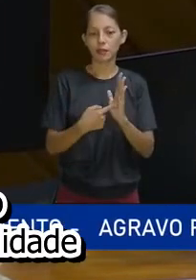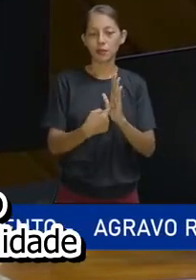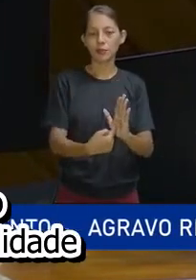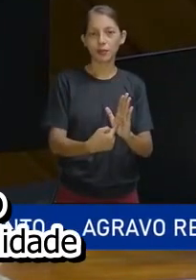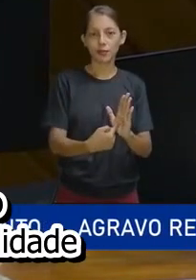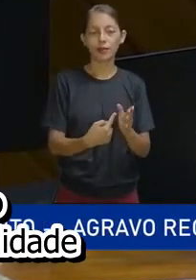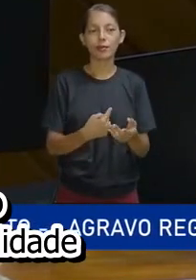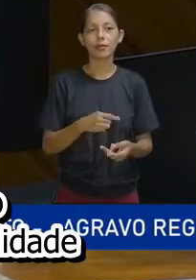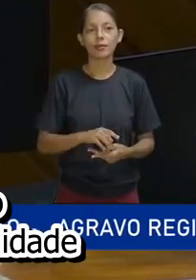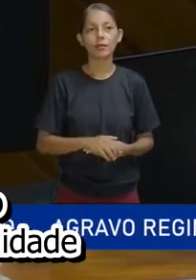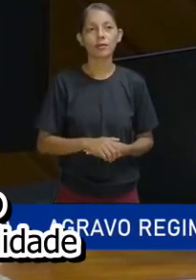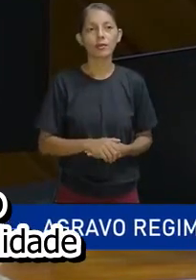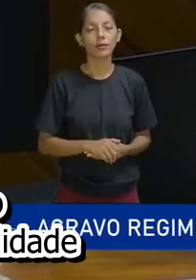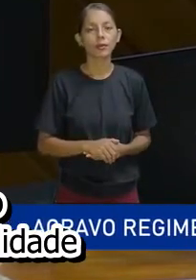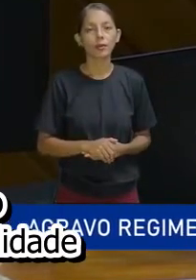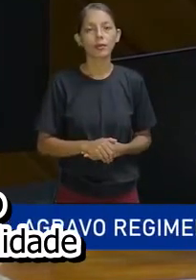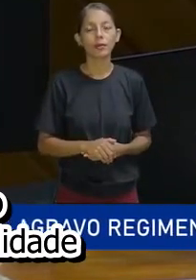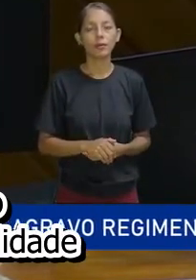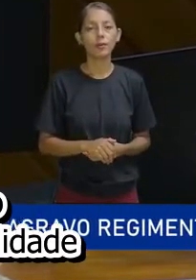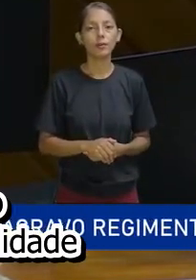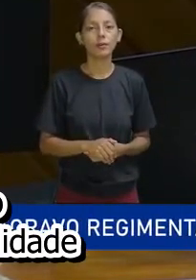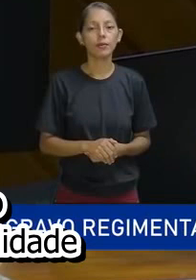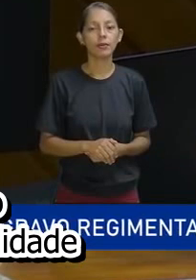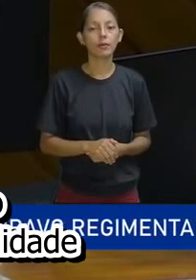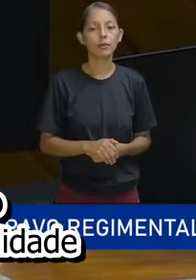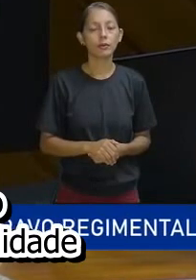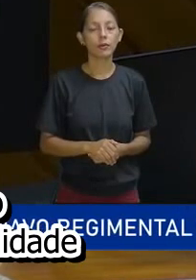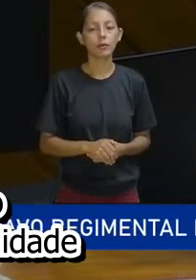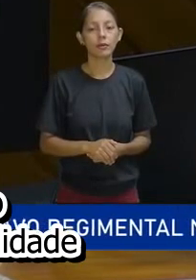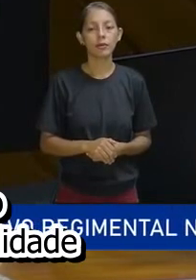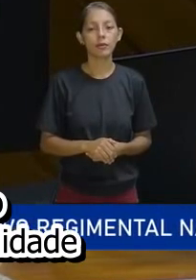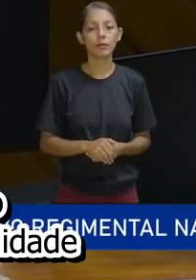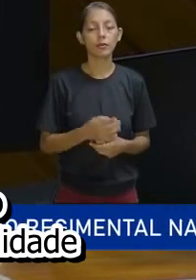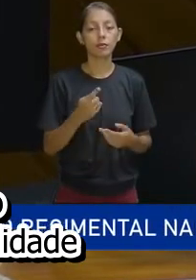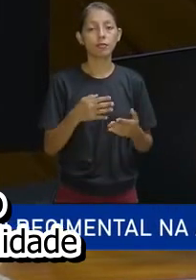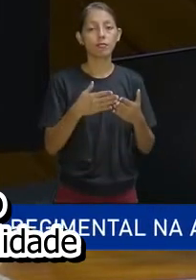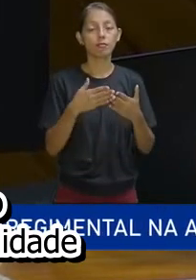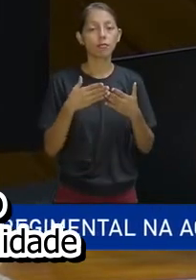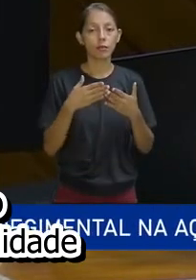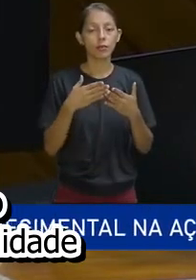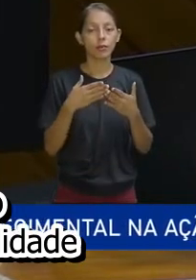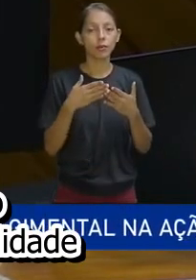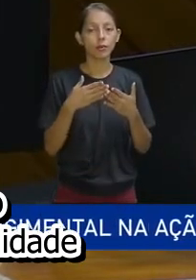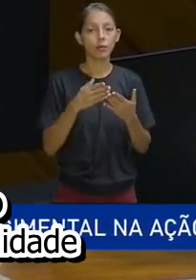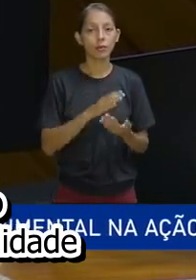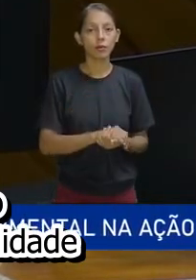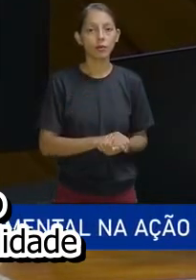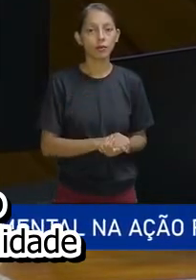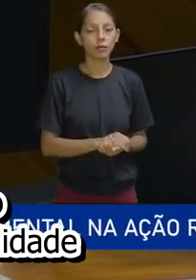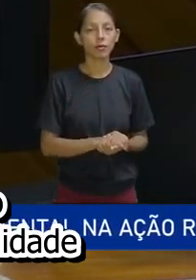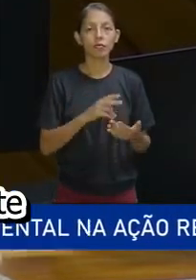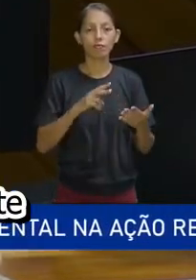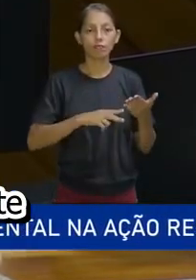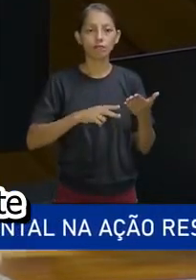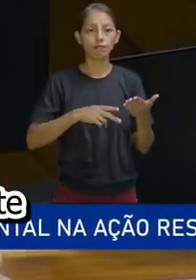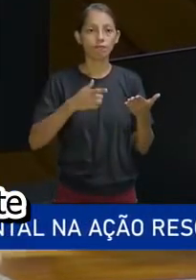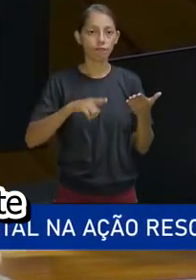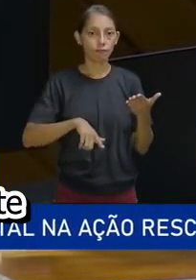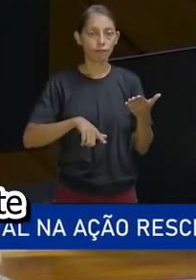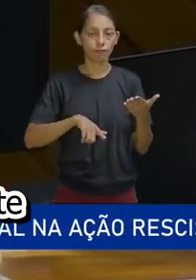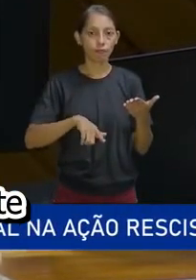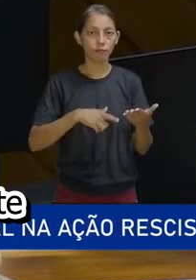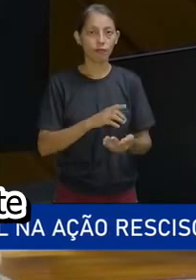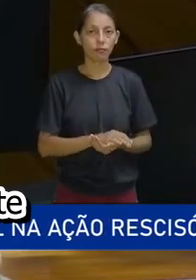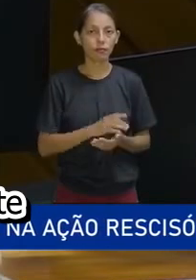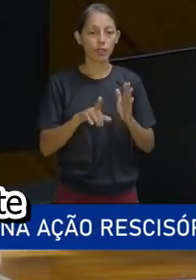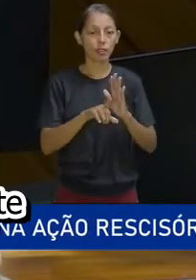representação 0601-584 de 2018, e ele requer o acolhimento de suposta arguição de inconstitucionalidade